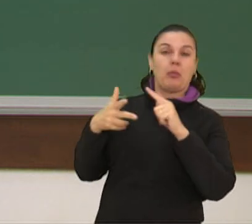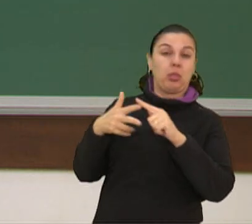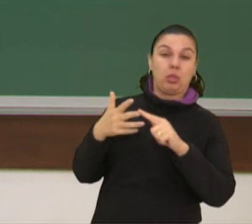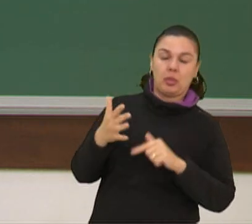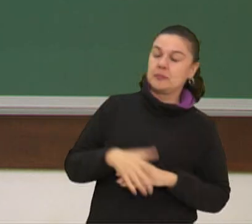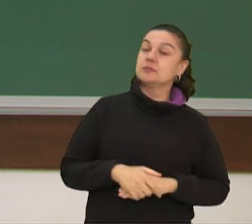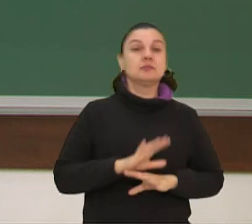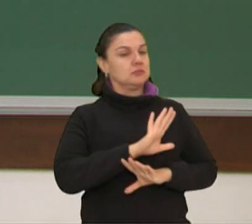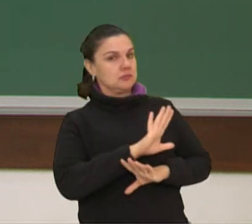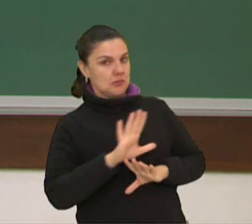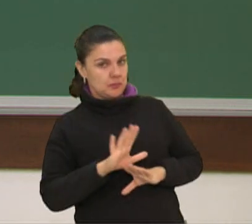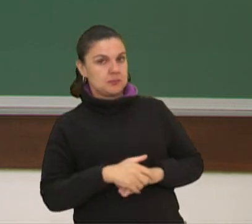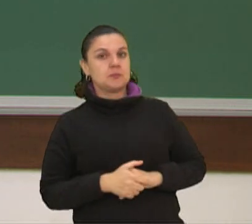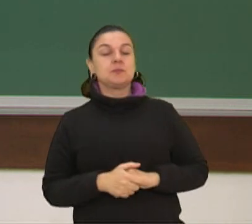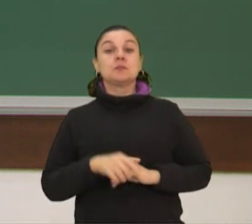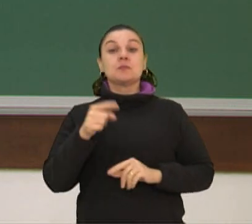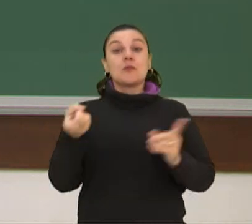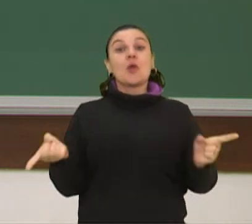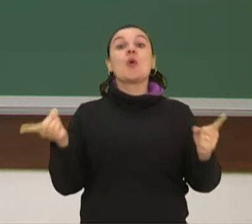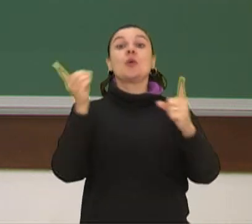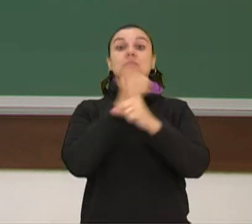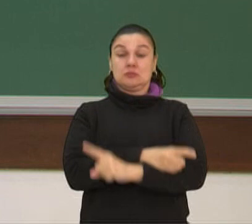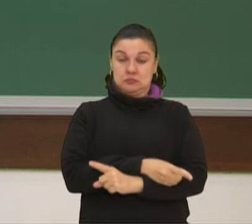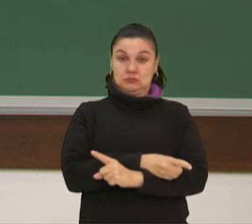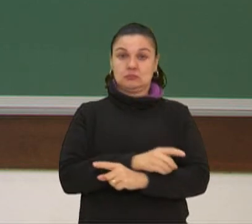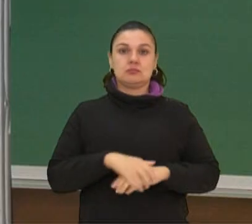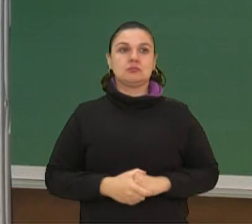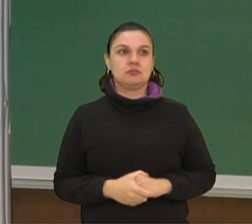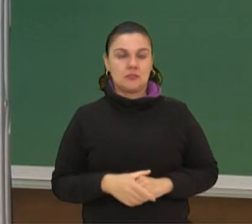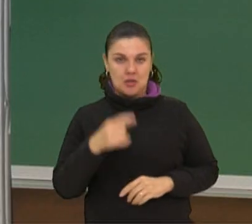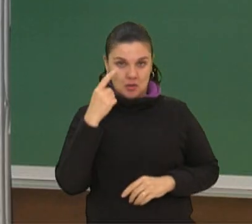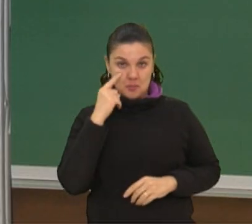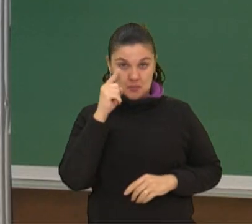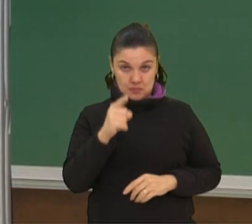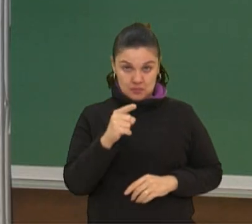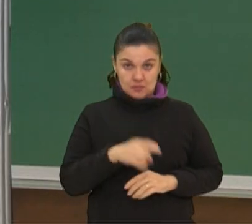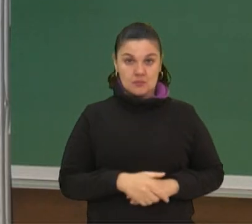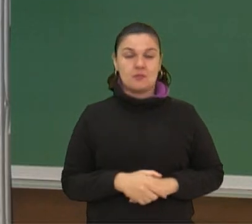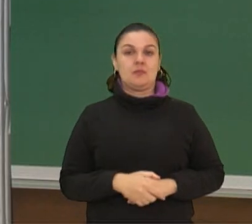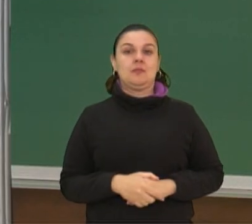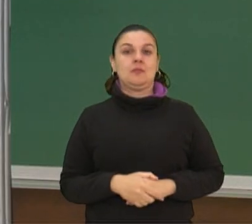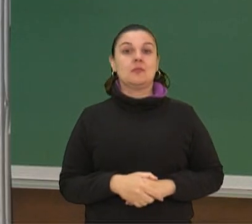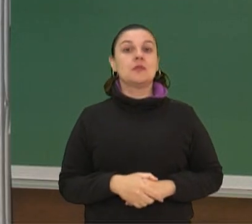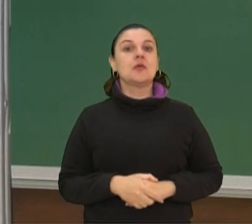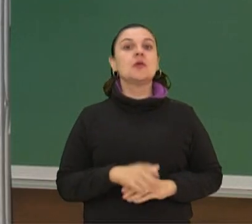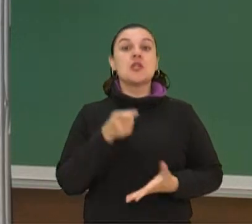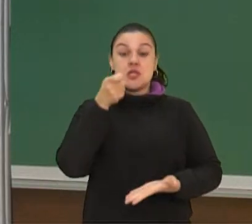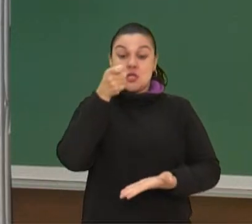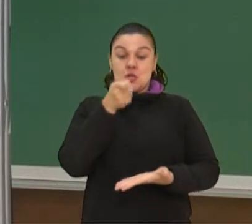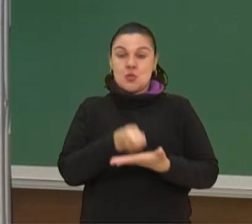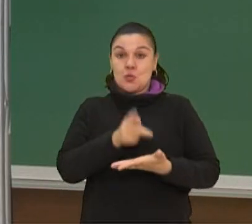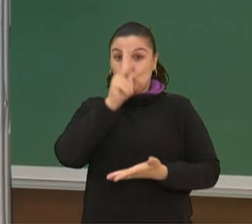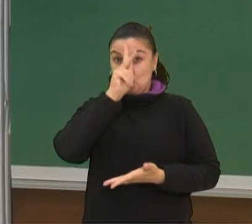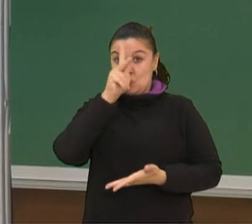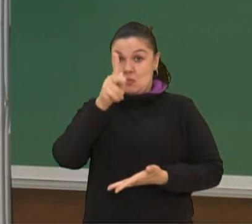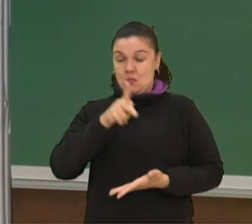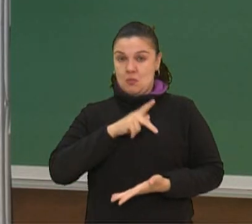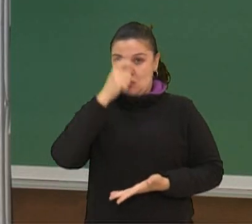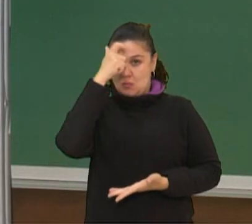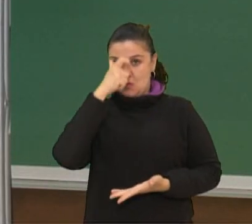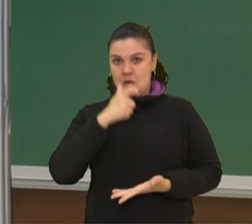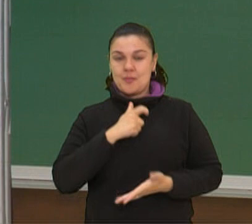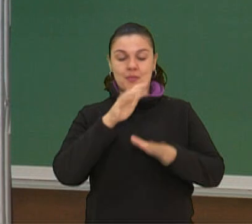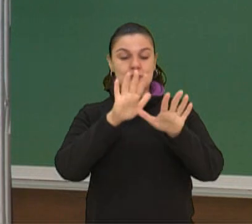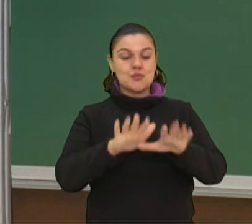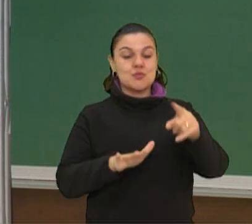com a gente e duro com os outros. Ah, o outro errou comigo, o outro fez errado comigo. Ah, mas eu